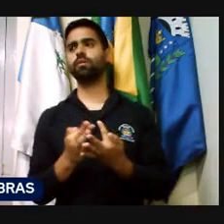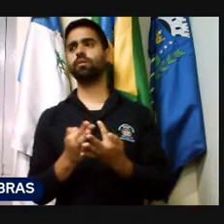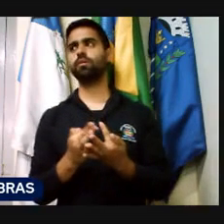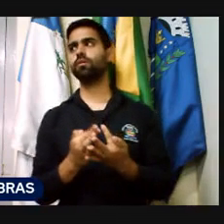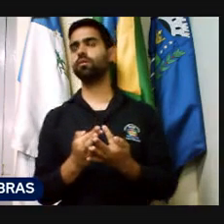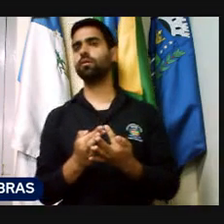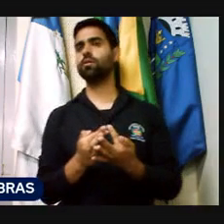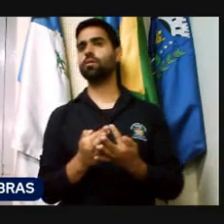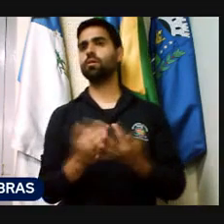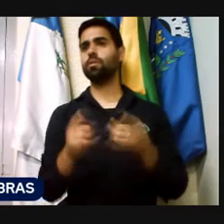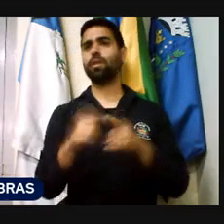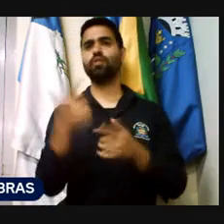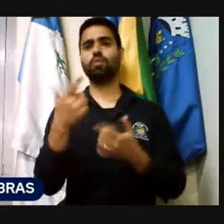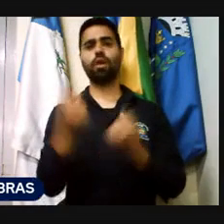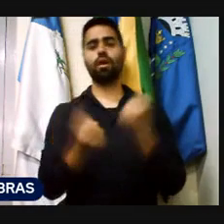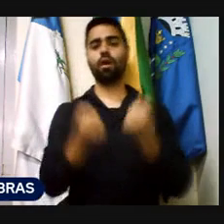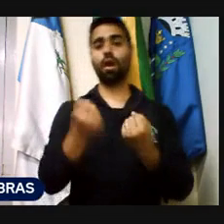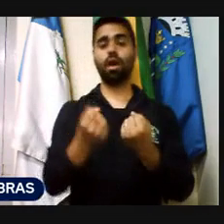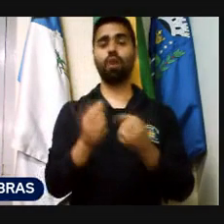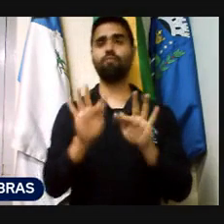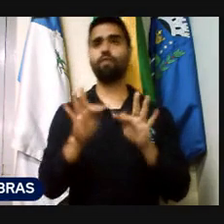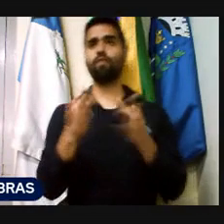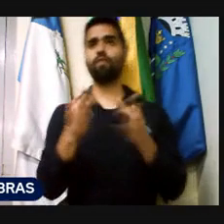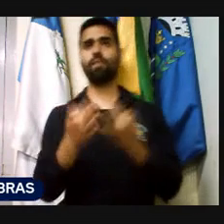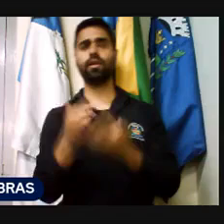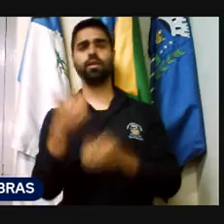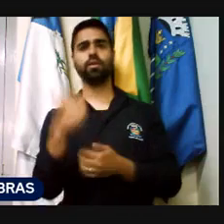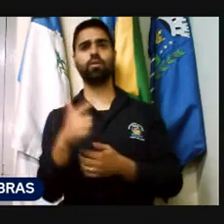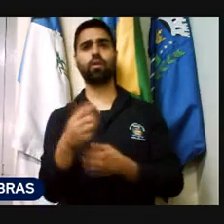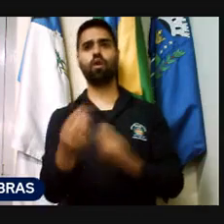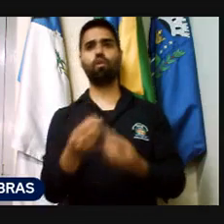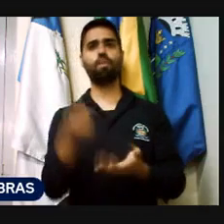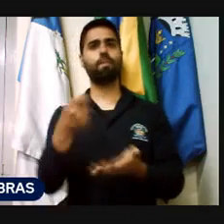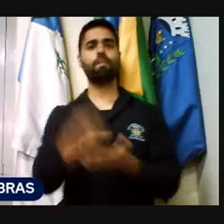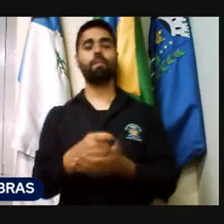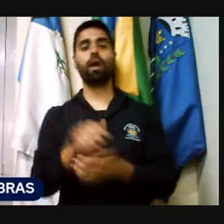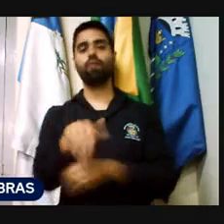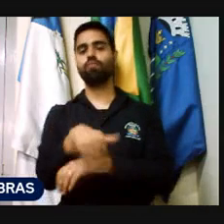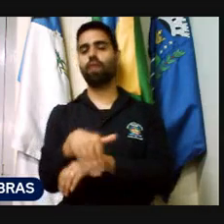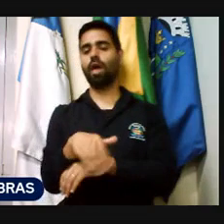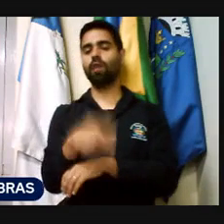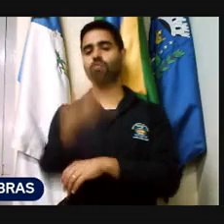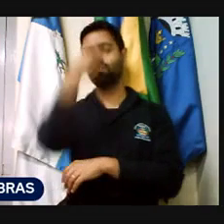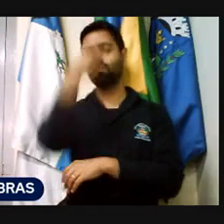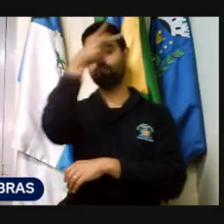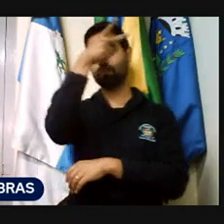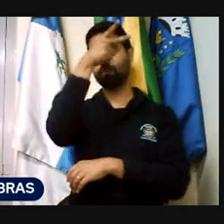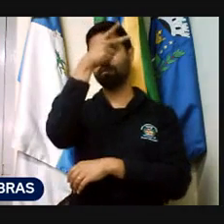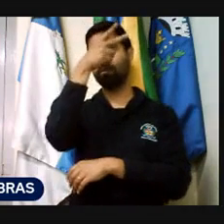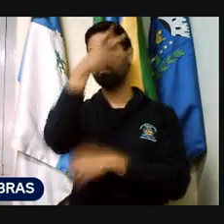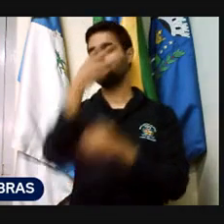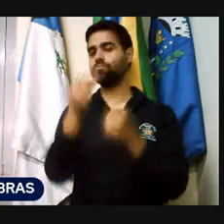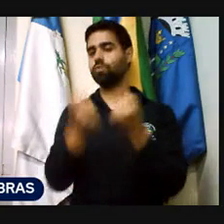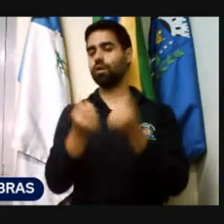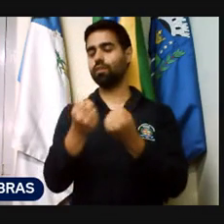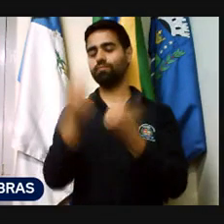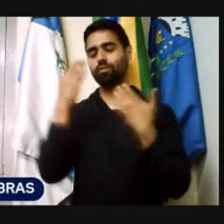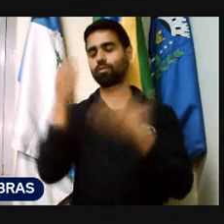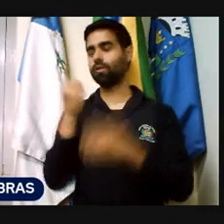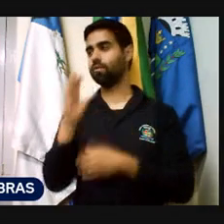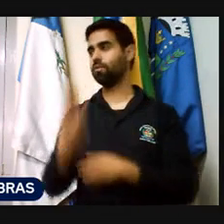famílias que às vezes não tem um carro? Quantas famílias que às vezes não tem condição de pagar um táxi ou um Uber? É isso aí, presidente. Obrigado, uma boa noite a